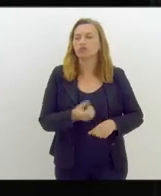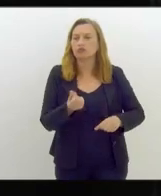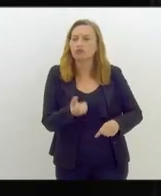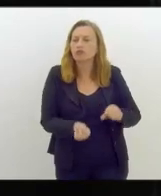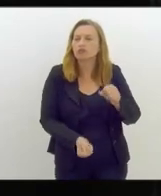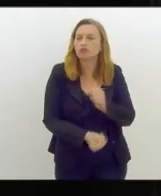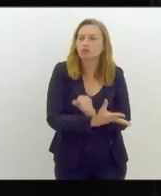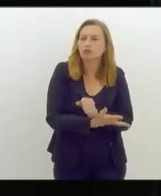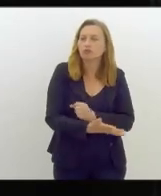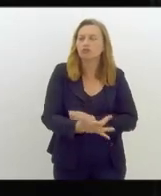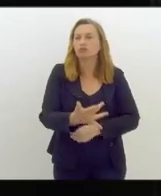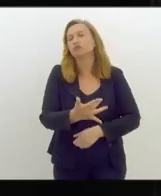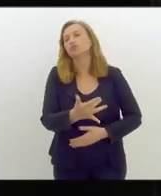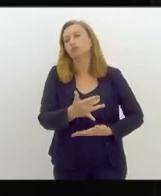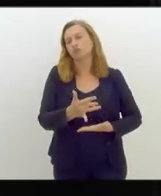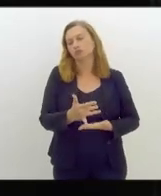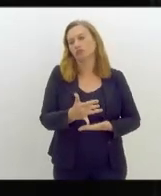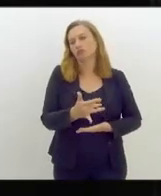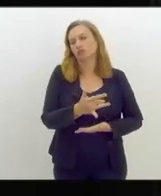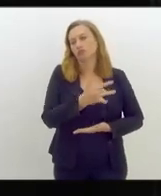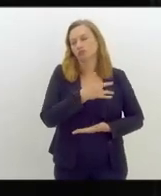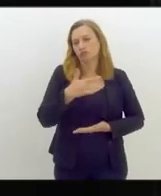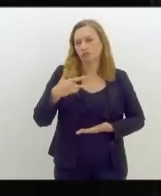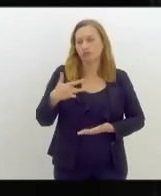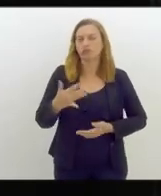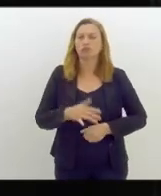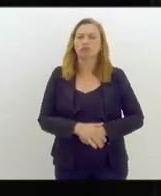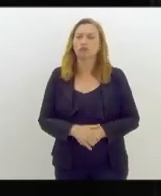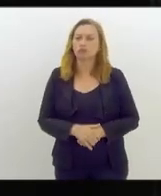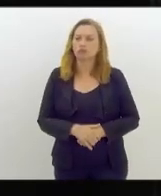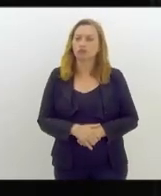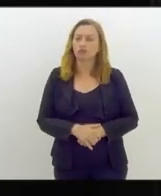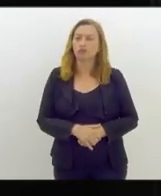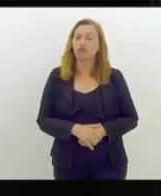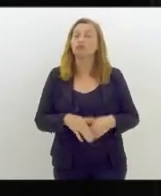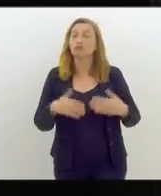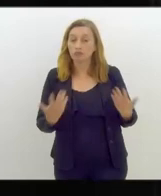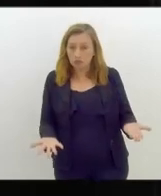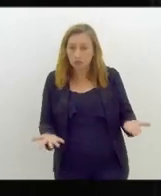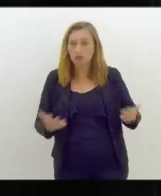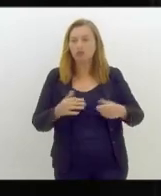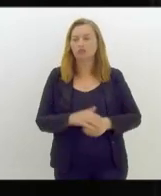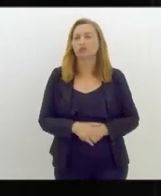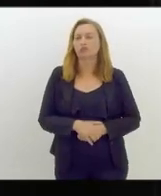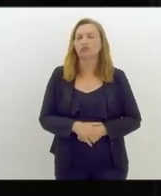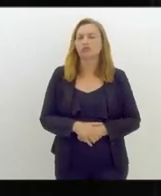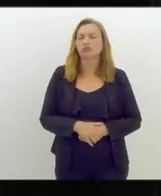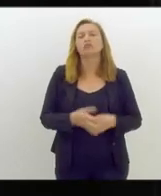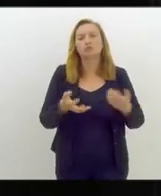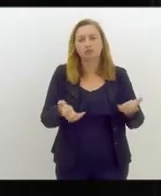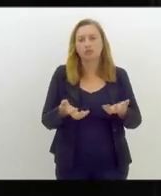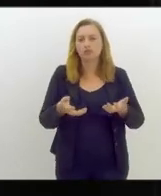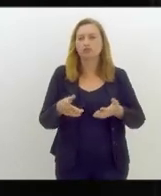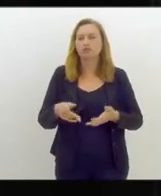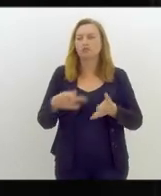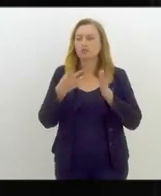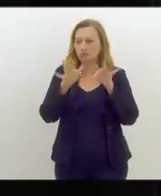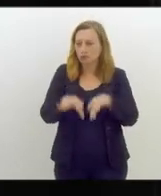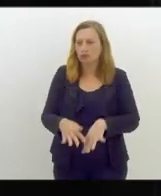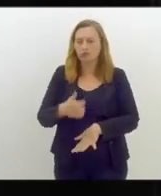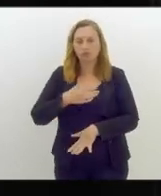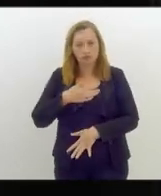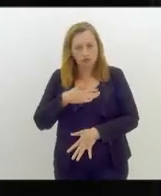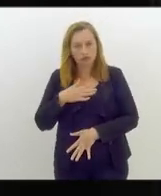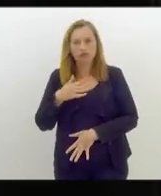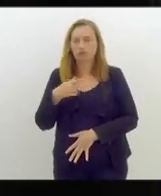saúde que houve no país e no estado do Rio de Janeiro. E aí, querendo trazer aqui a finalização da minha